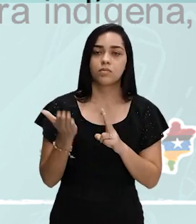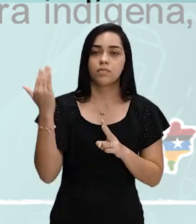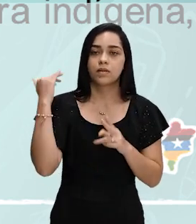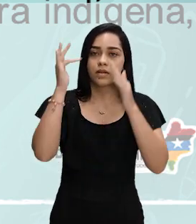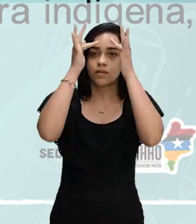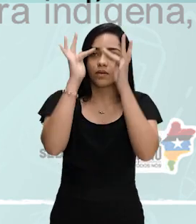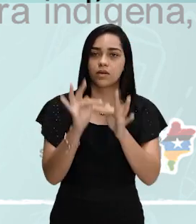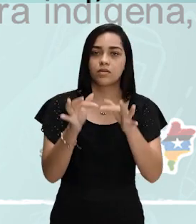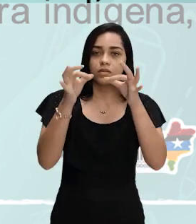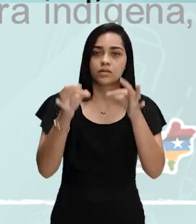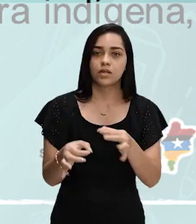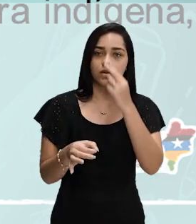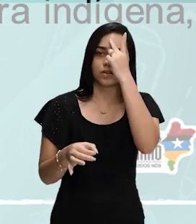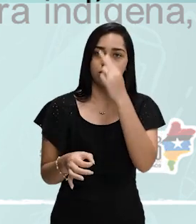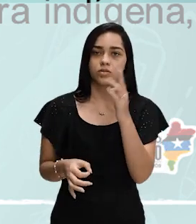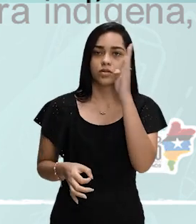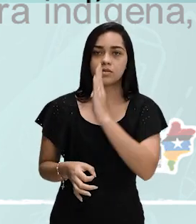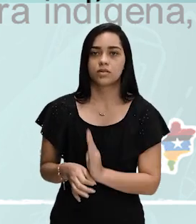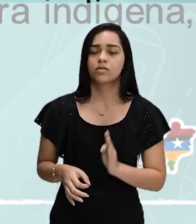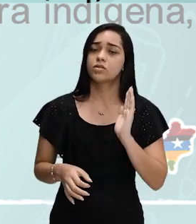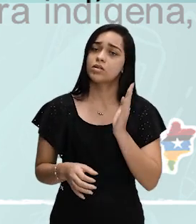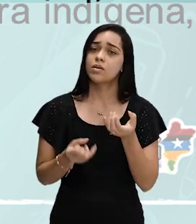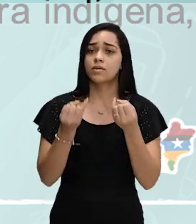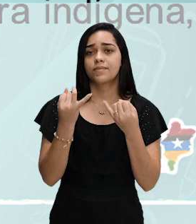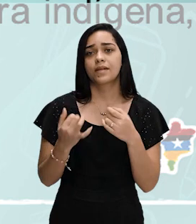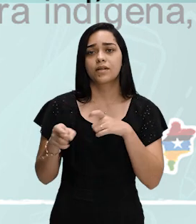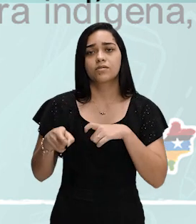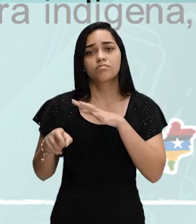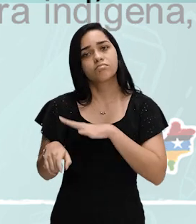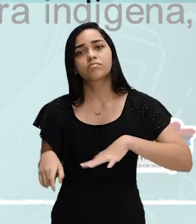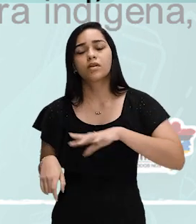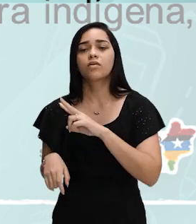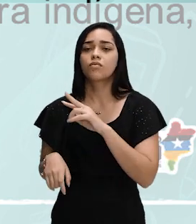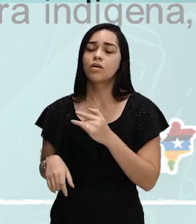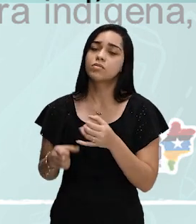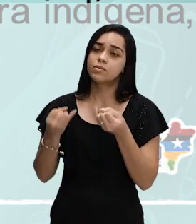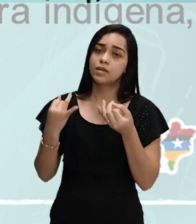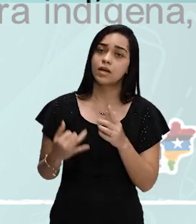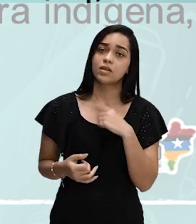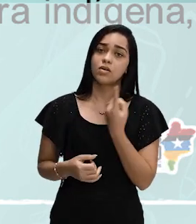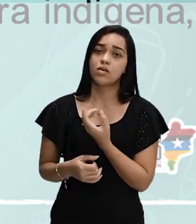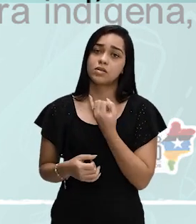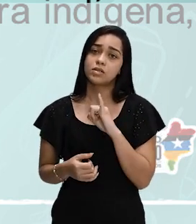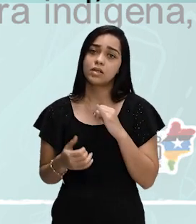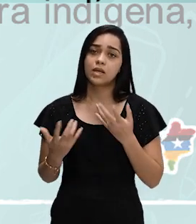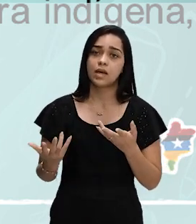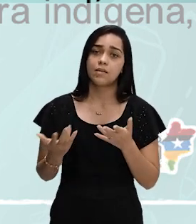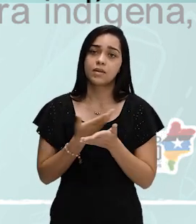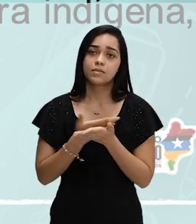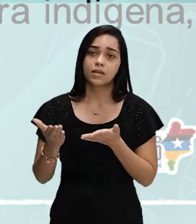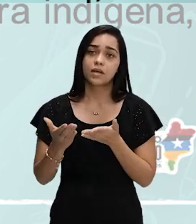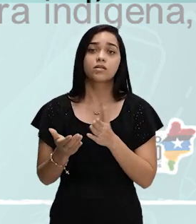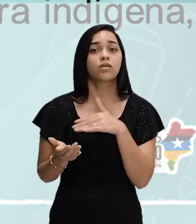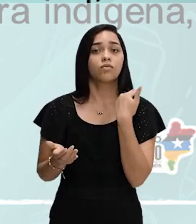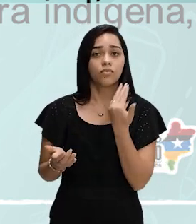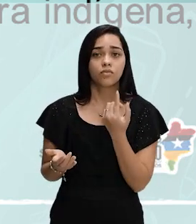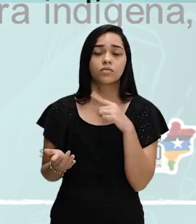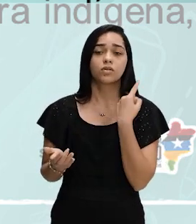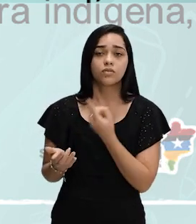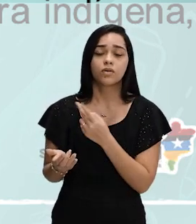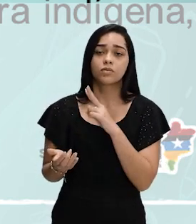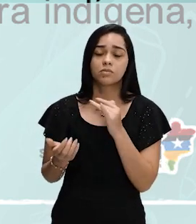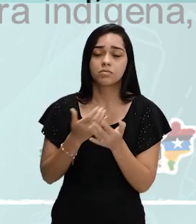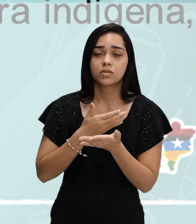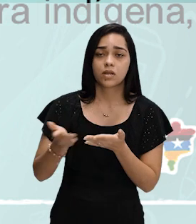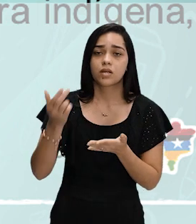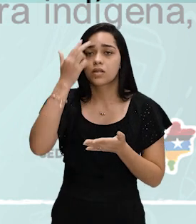fiel da história brasileira. Então, já que é para falar de terra, vamos falar da nossa. Já que é para falar do início, então vamos buscar o início